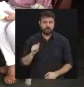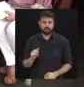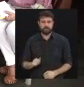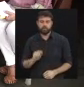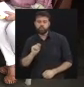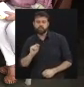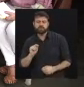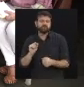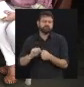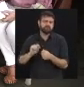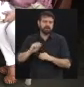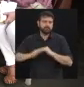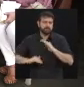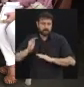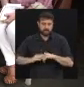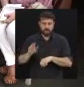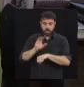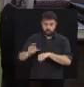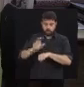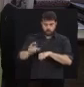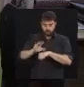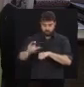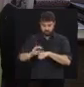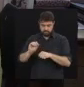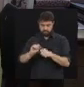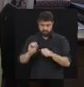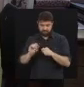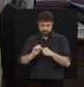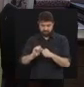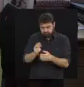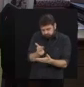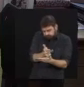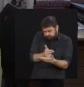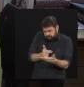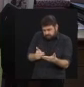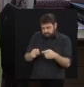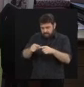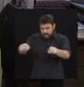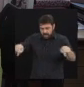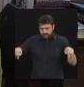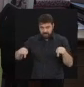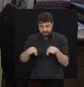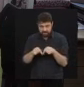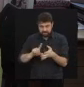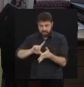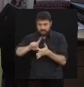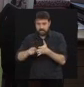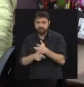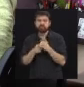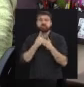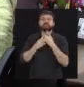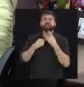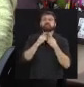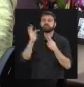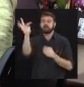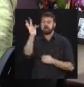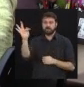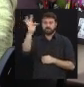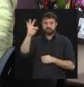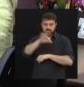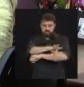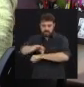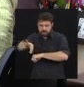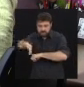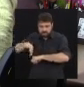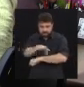está fazendo, Eu Amanda? estou fazendo curso técnico de design de interiores e depois eu pretendo fazer faculdade de arquitetura